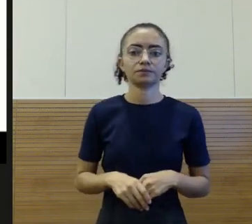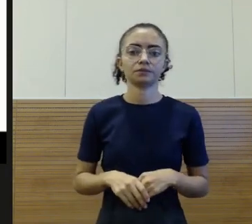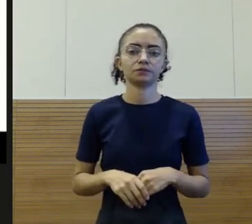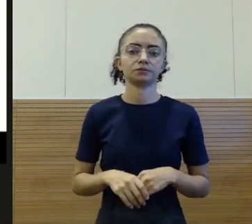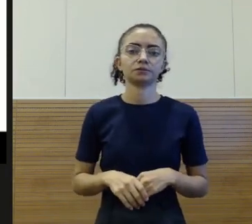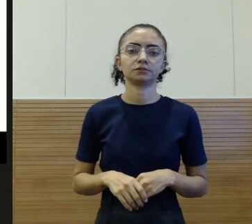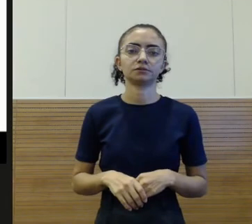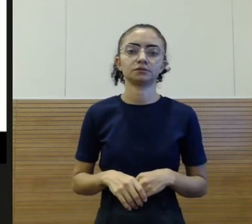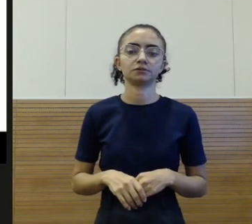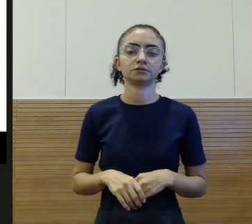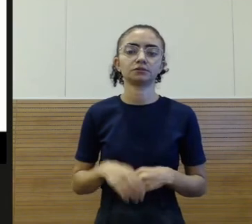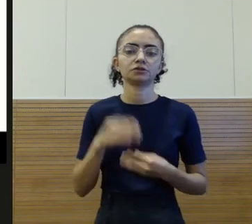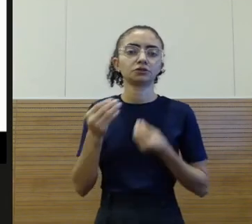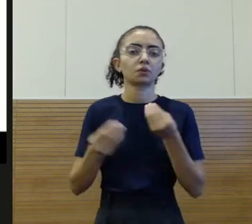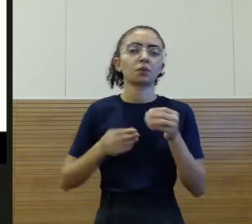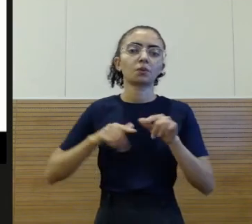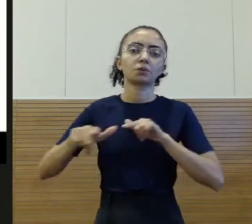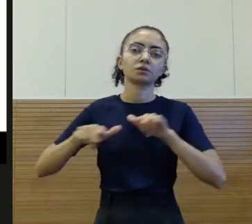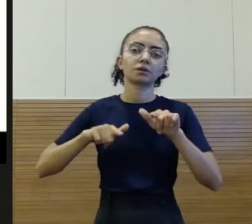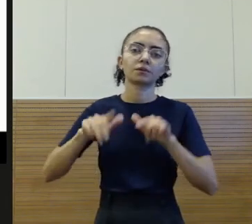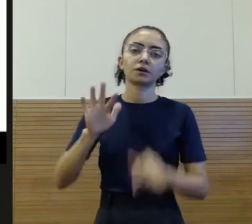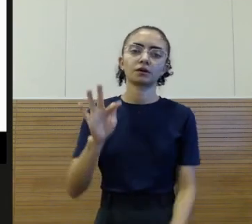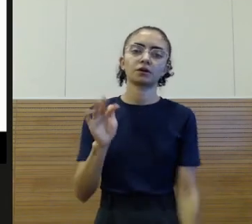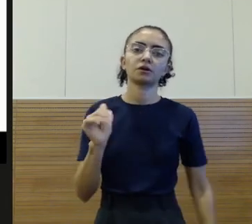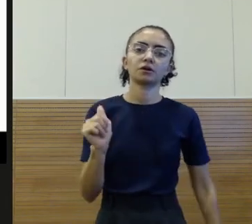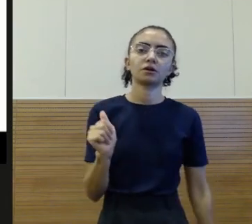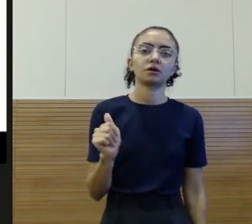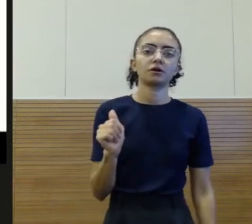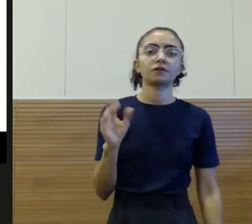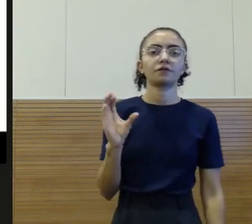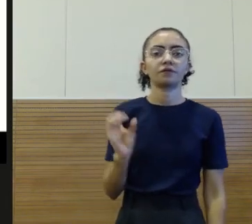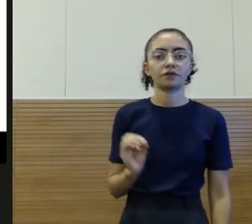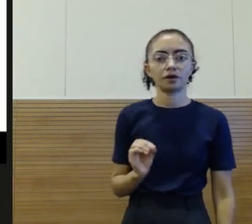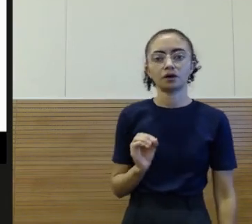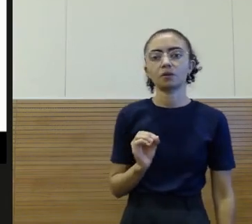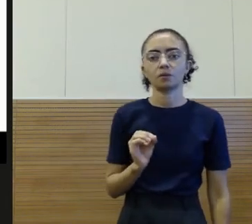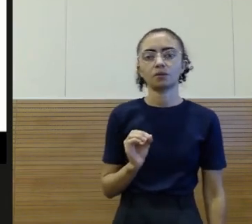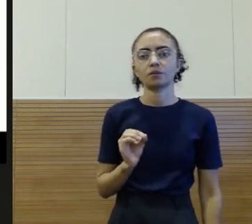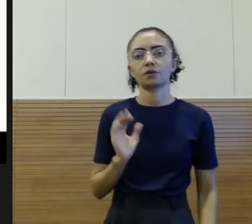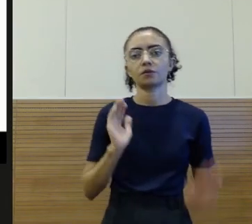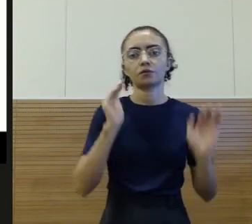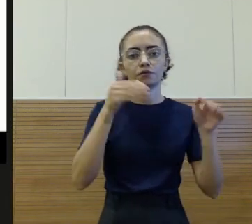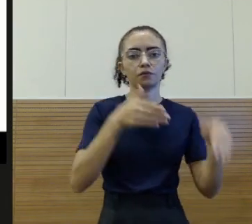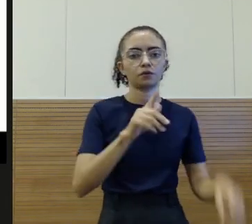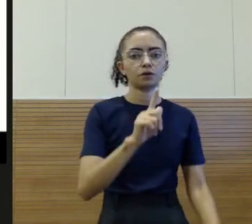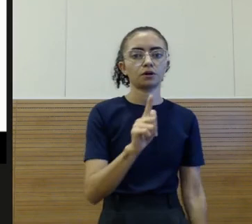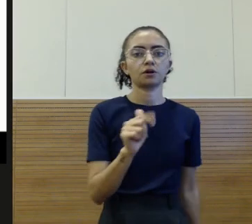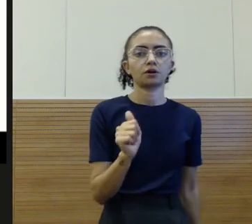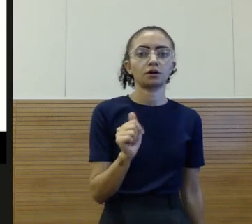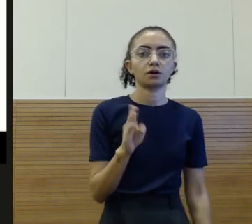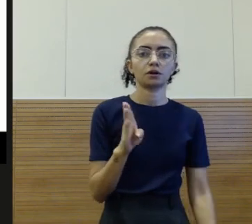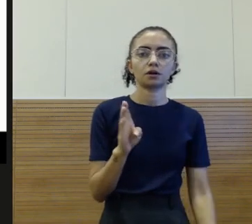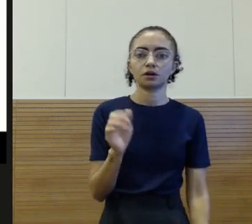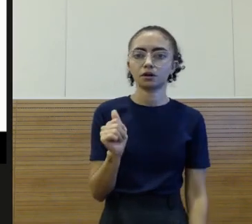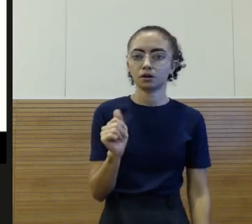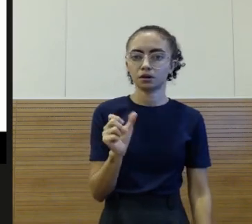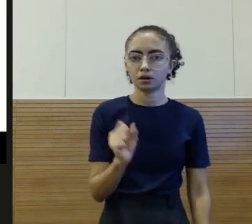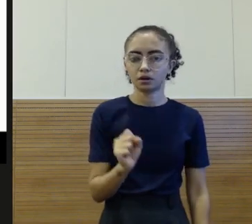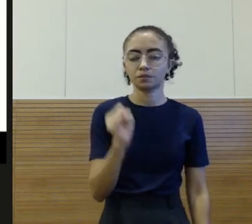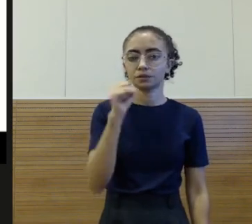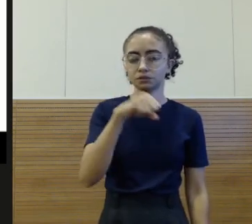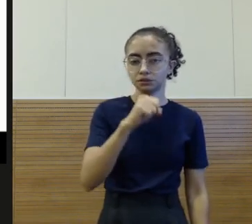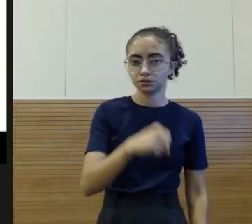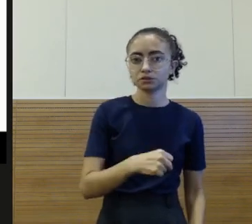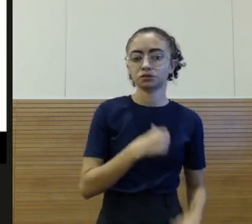para falar do trabalho da FAO em relação às GABAs, sim, é o desenvolvimento de produtos globais e